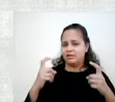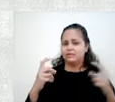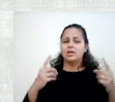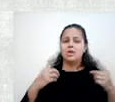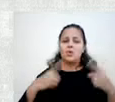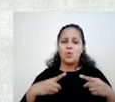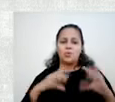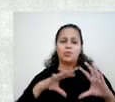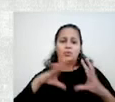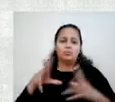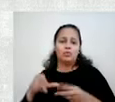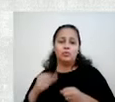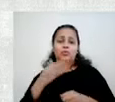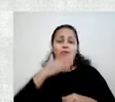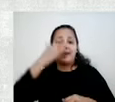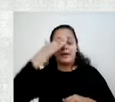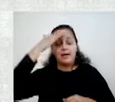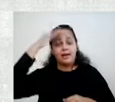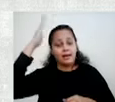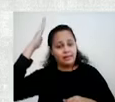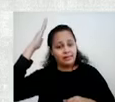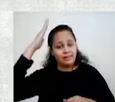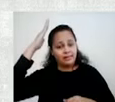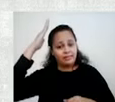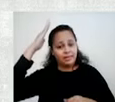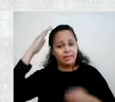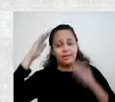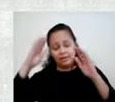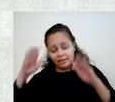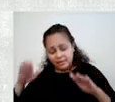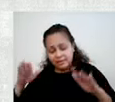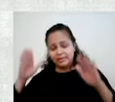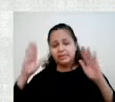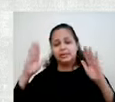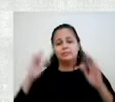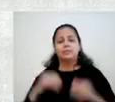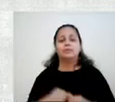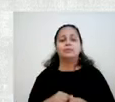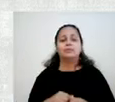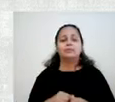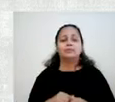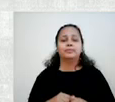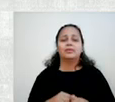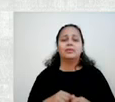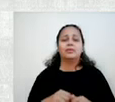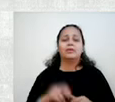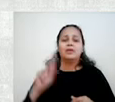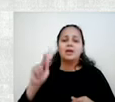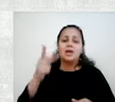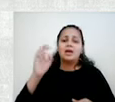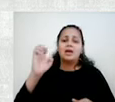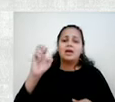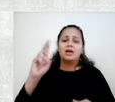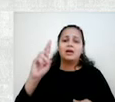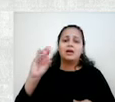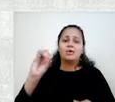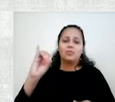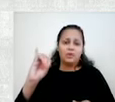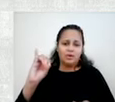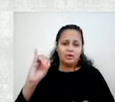o mundo árabe e islâmico, Saladino é considerado um herói da conquista e